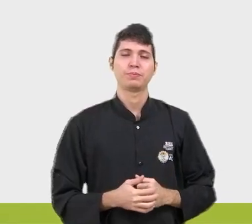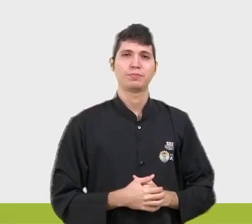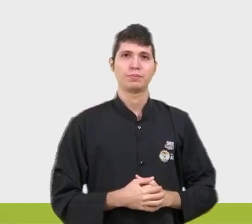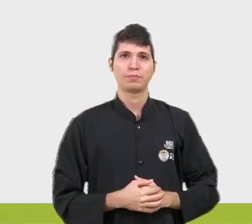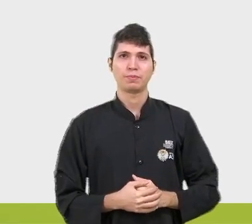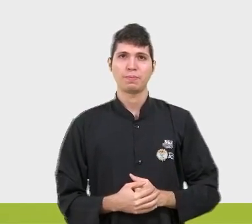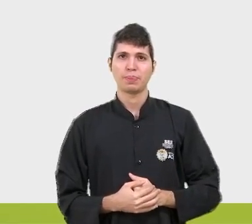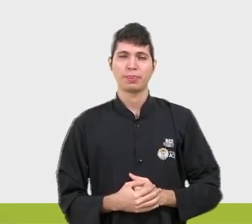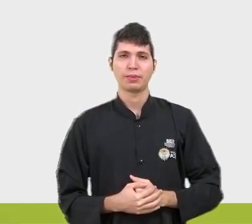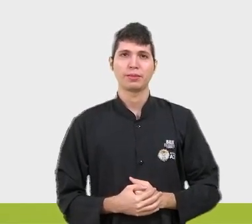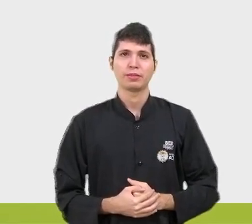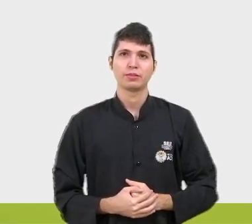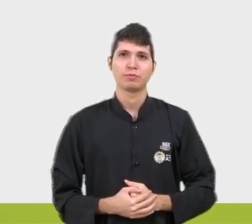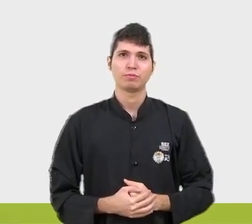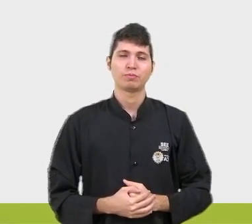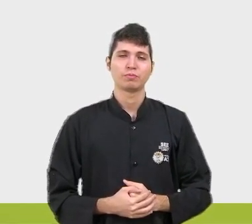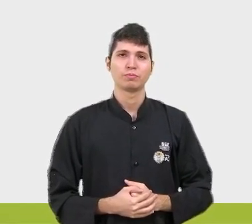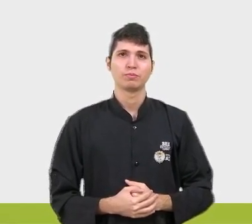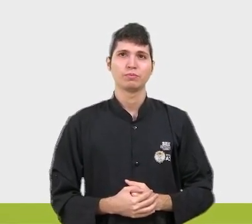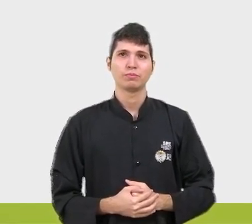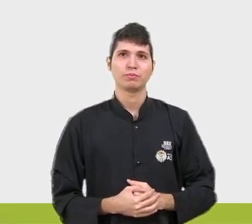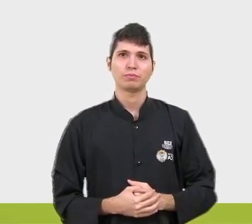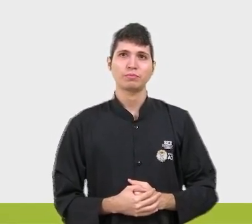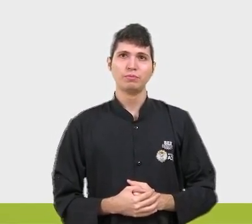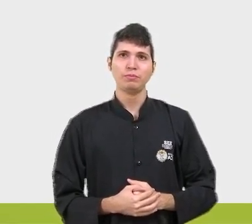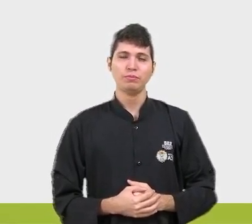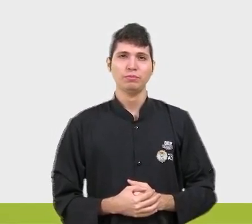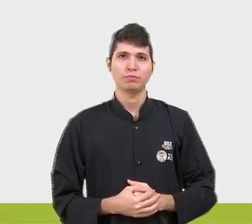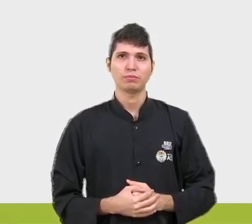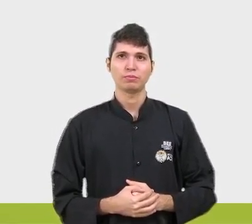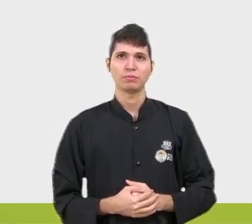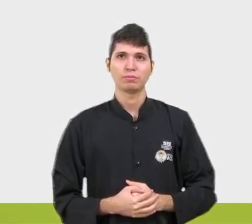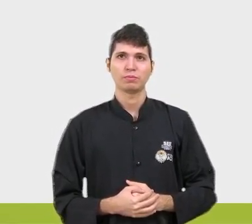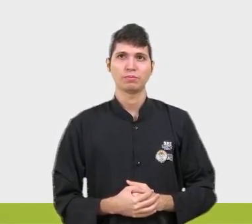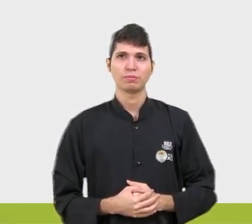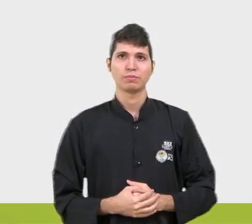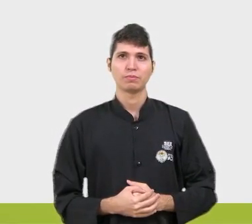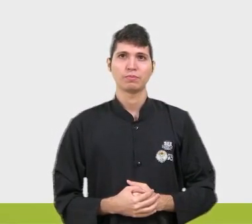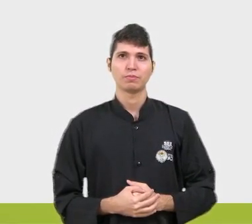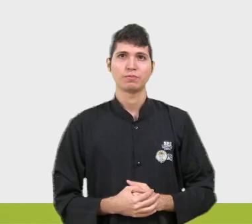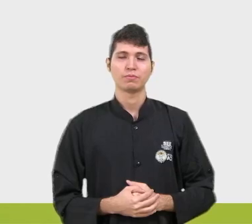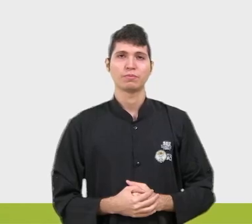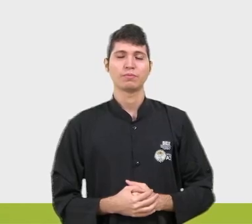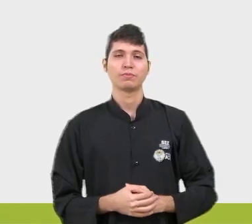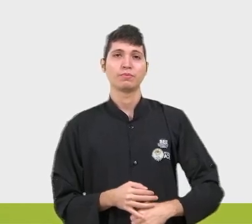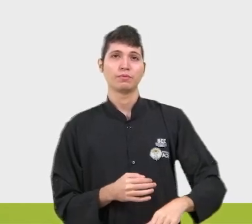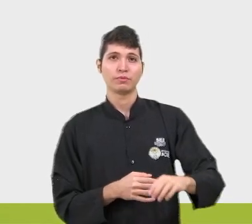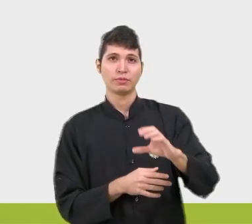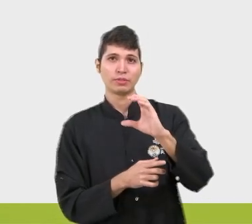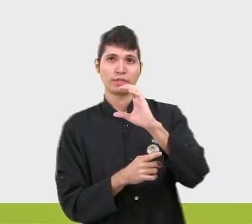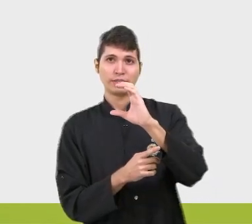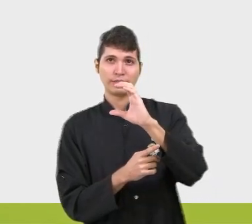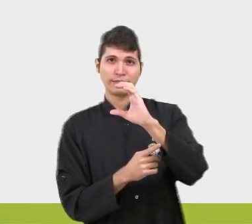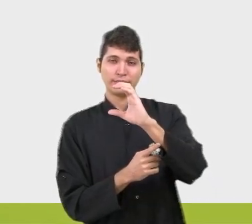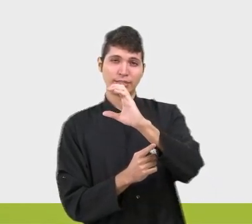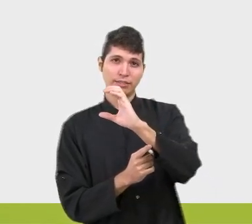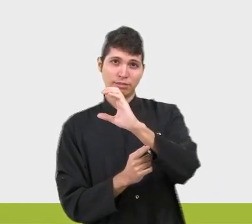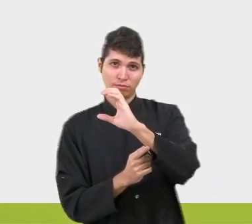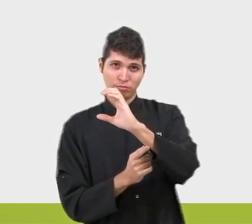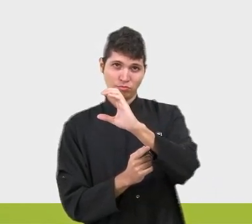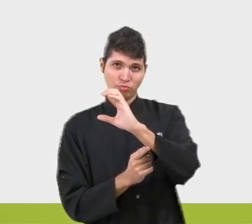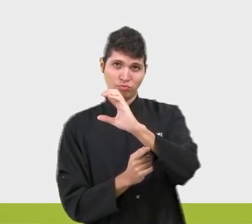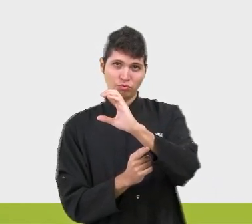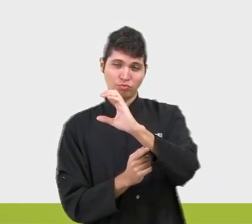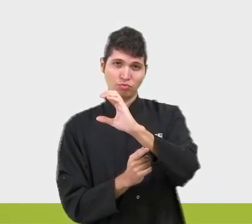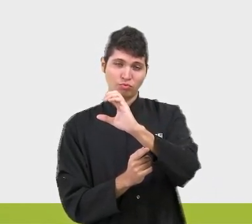Centro-Sul, que pega aí o sul e o